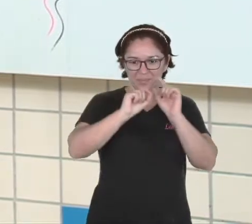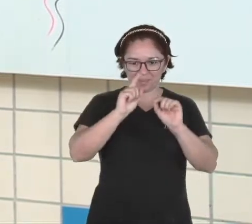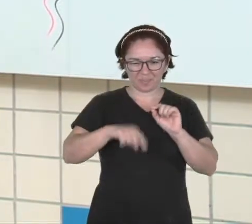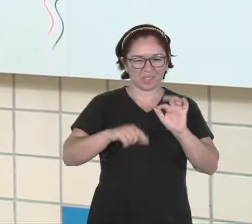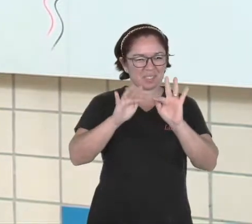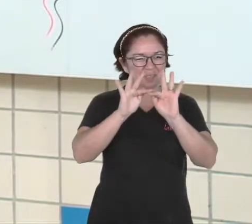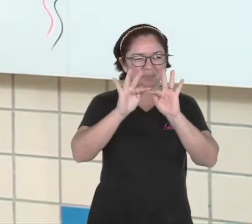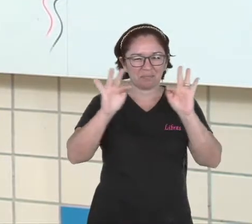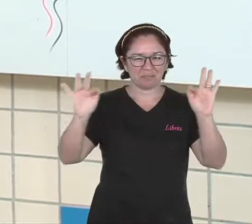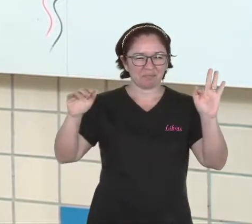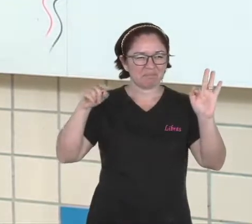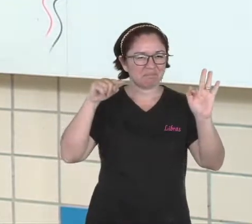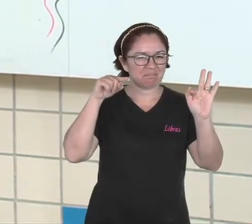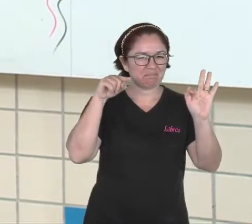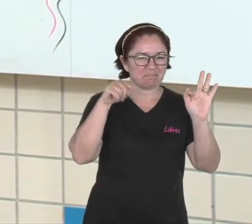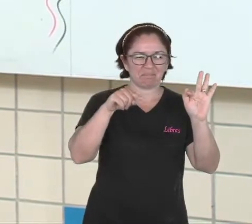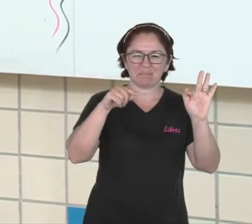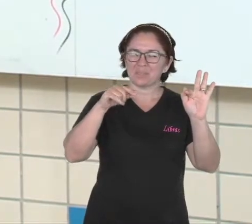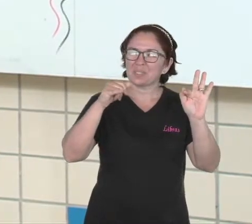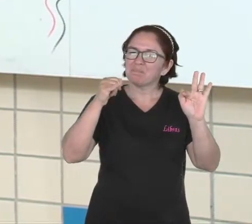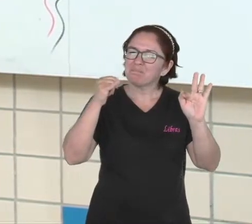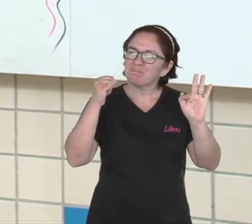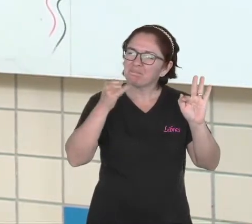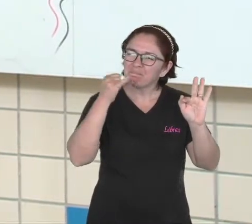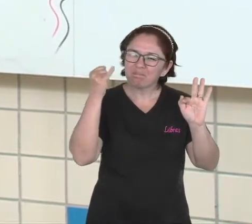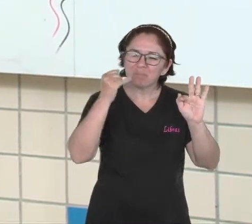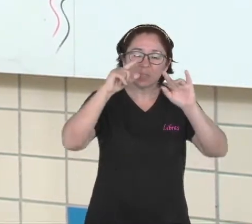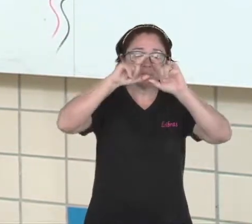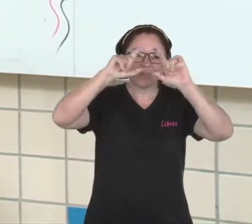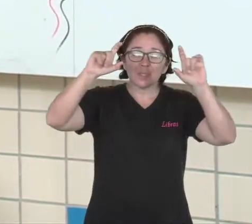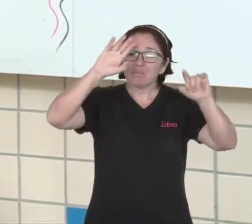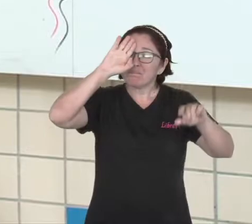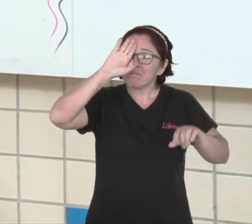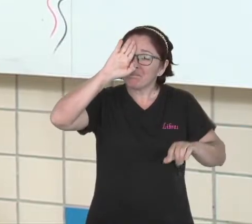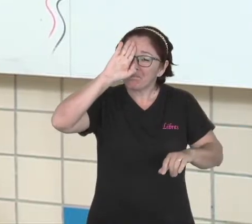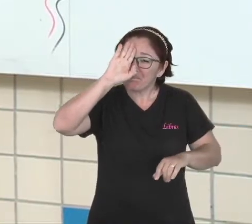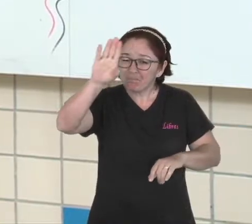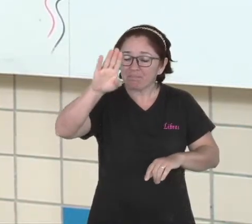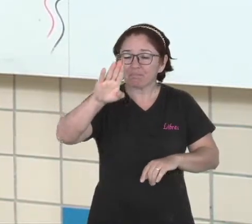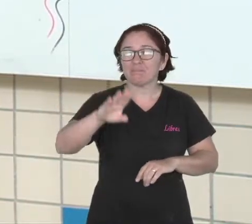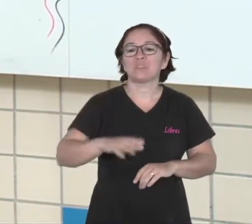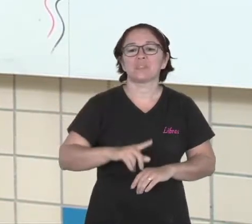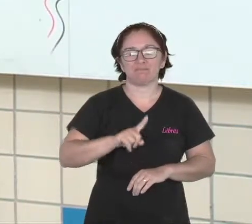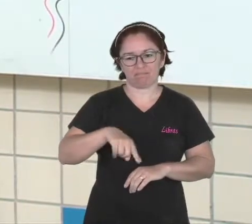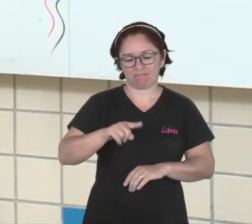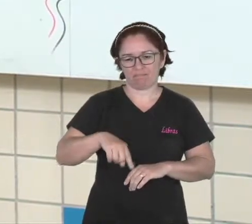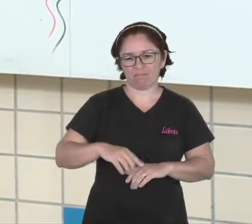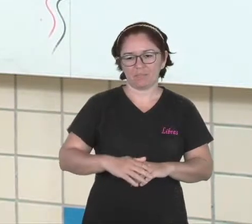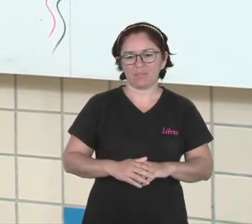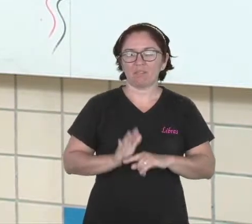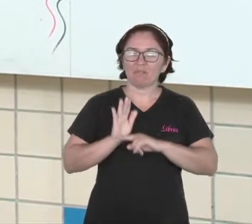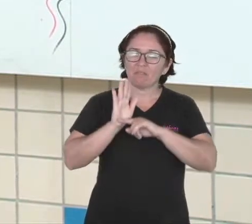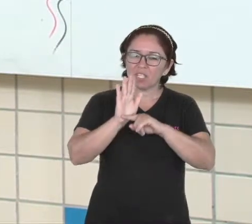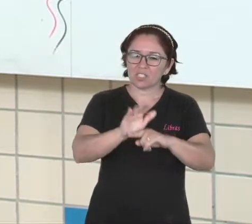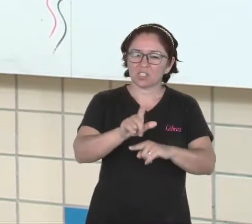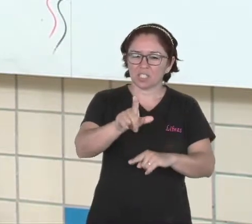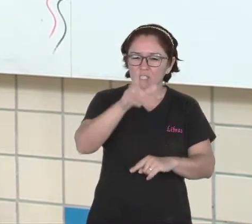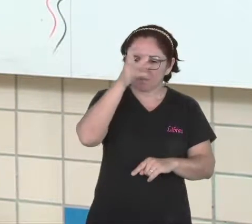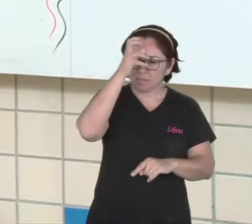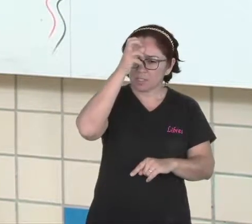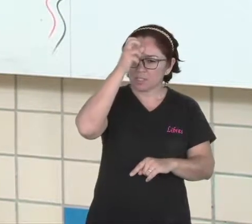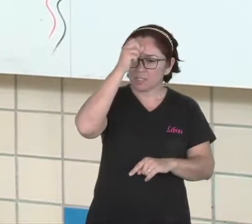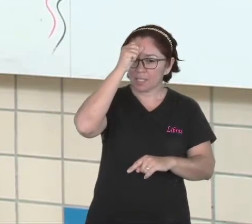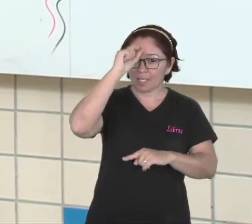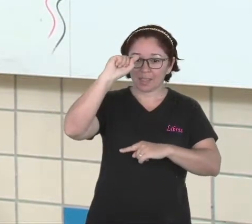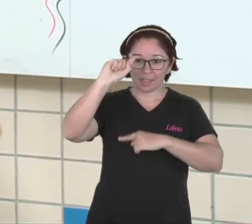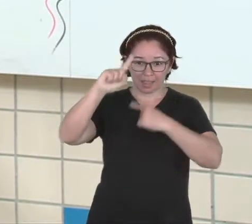conteúdo mais importante do ensino fundamental. Vai te deixar, eu espero que fique uma base muito boa para que no ensino médio vocês